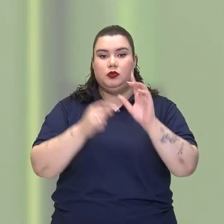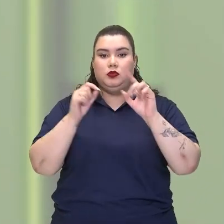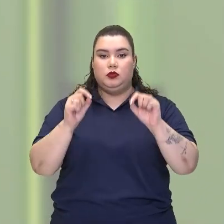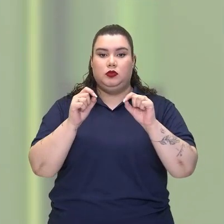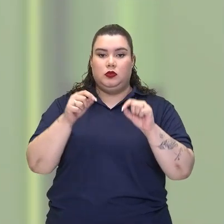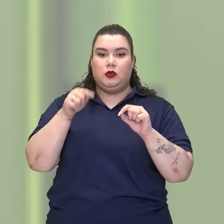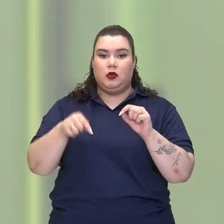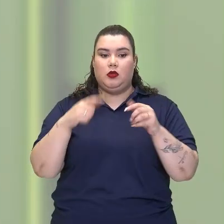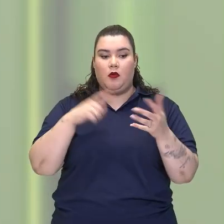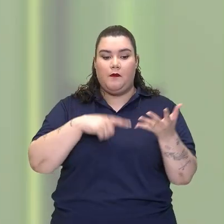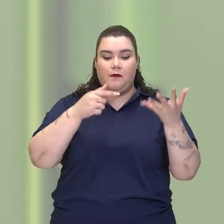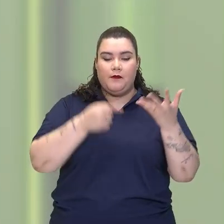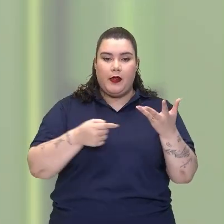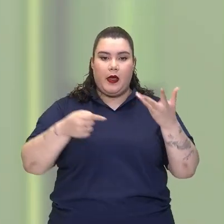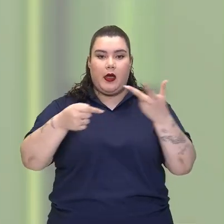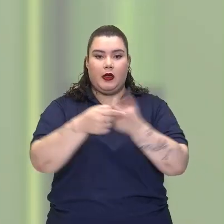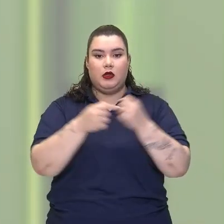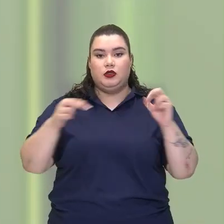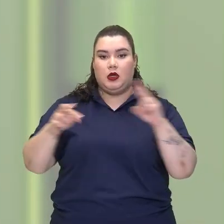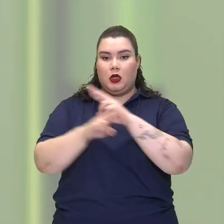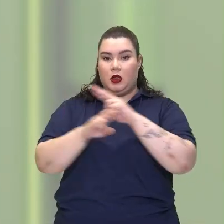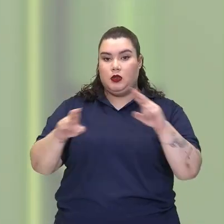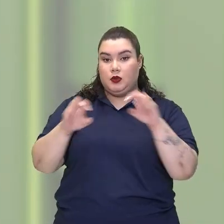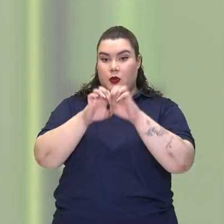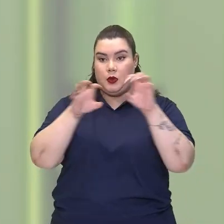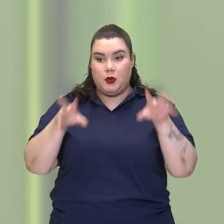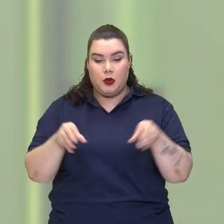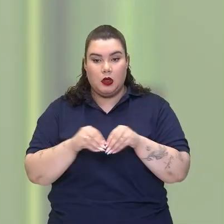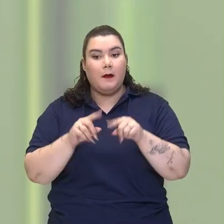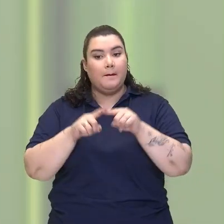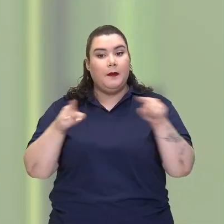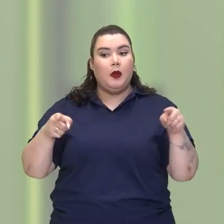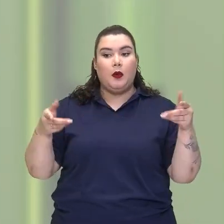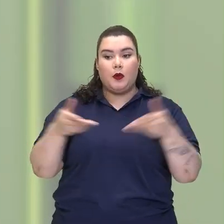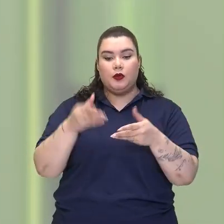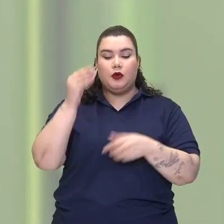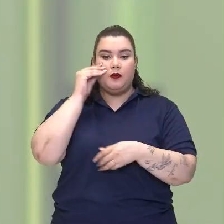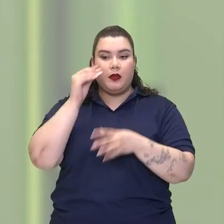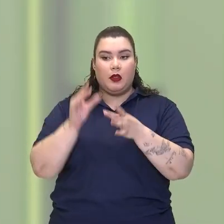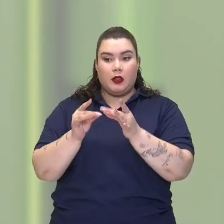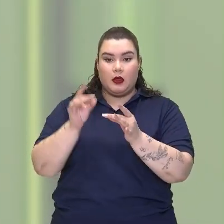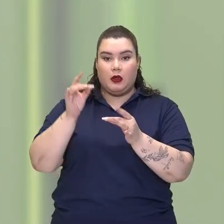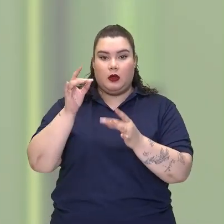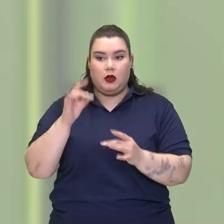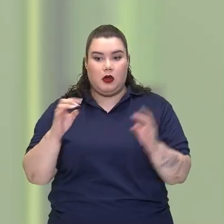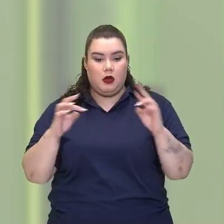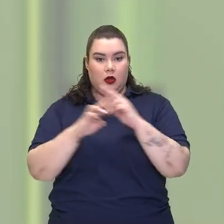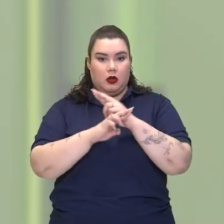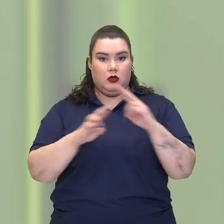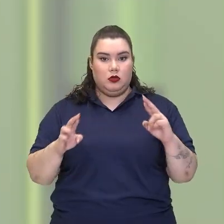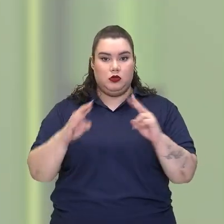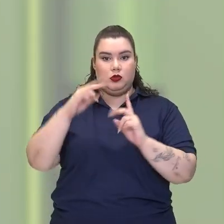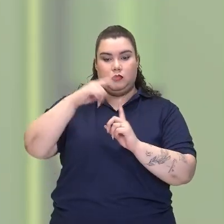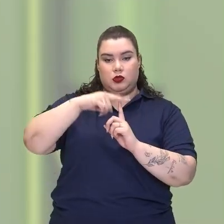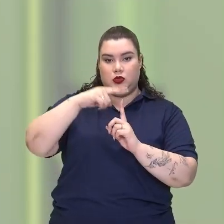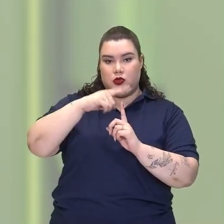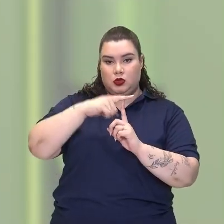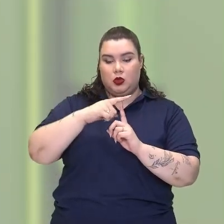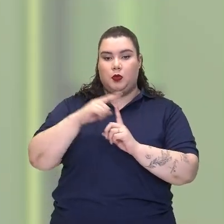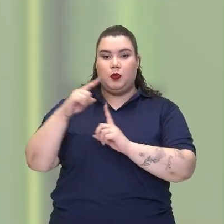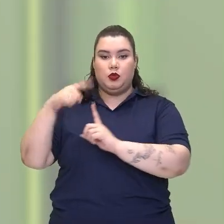grande diversidade de relações que acontecem. Só que a gente vai observar com mais detalhes agora as relações